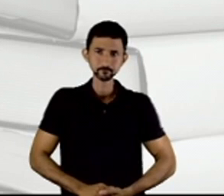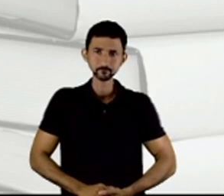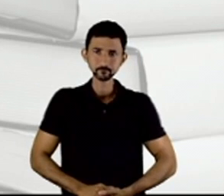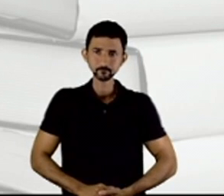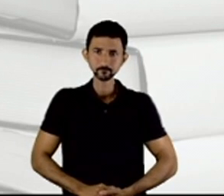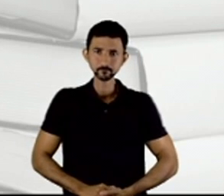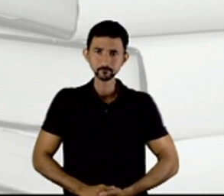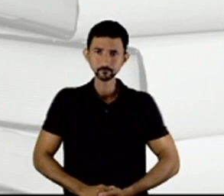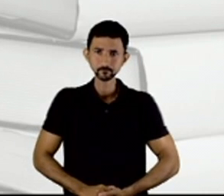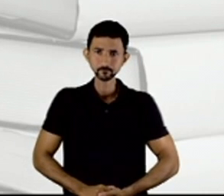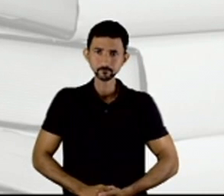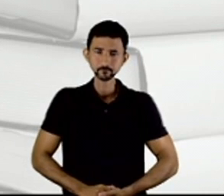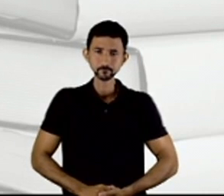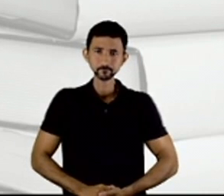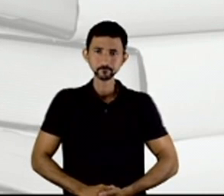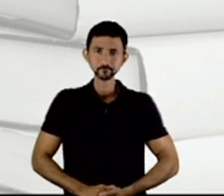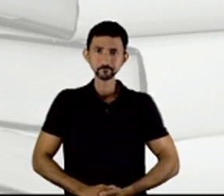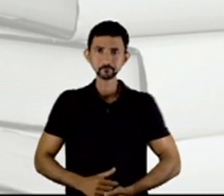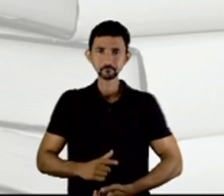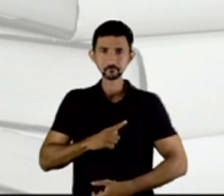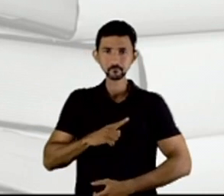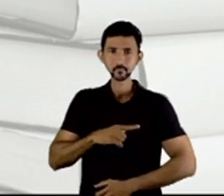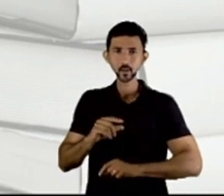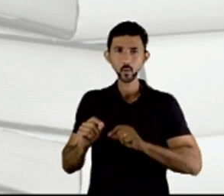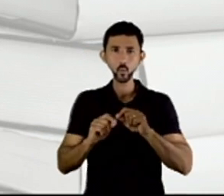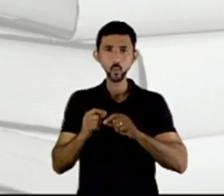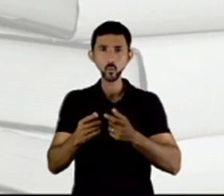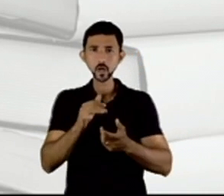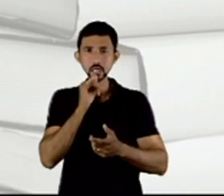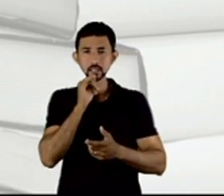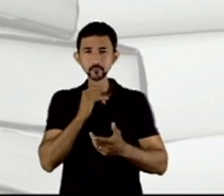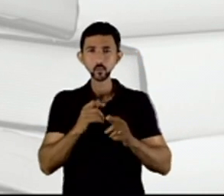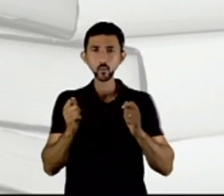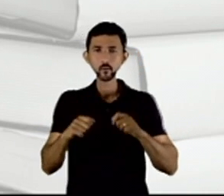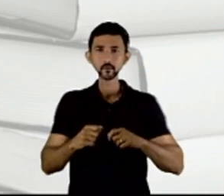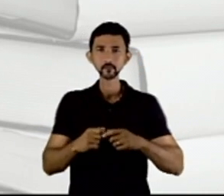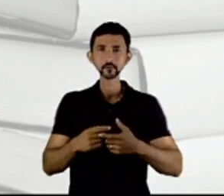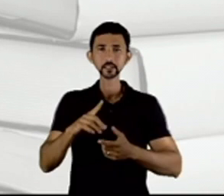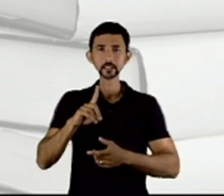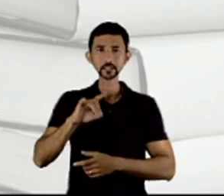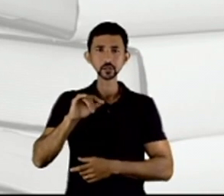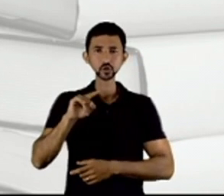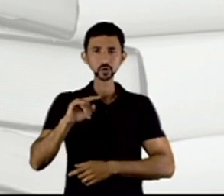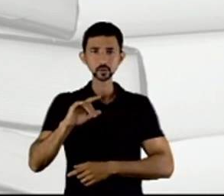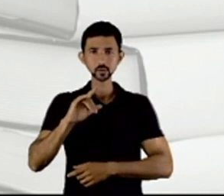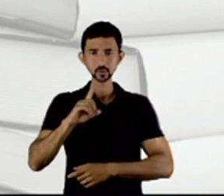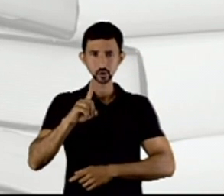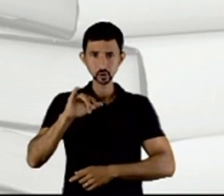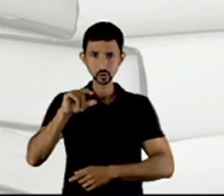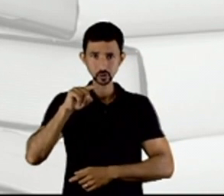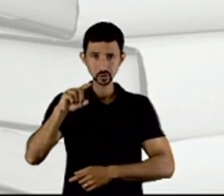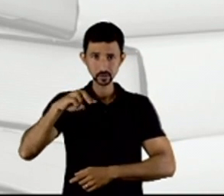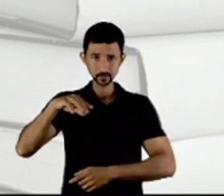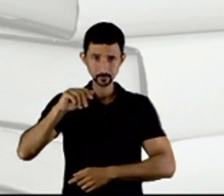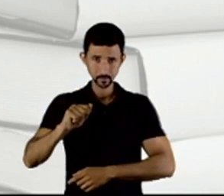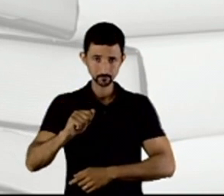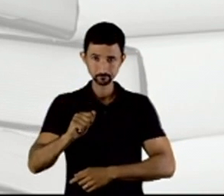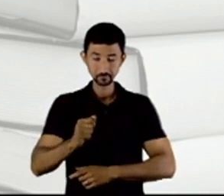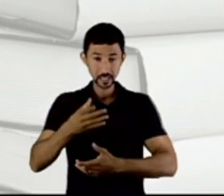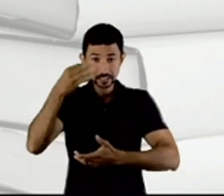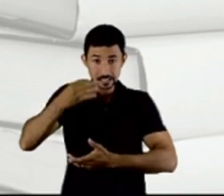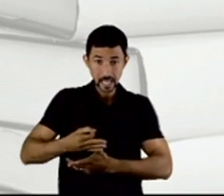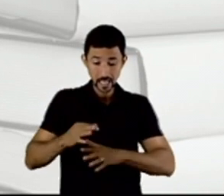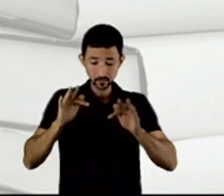certo? Então nós temos aí o que a gente define como dízima periódica. Você vê que não é exato,